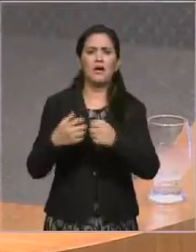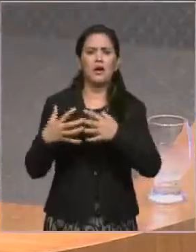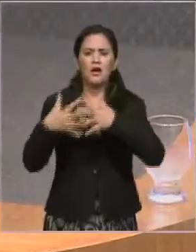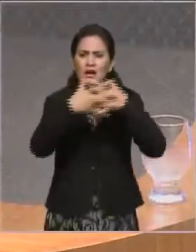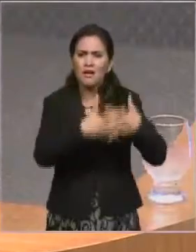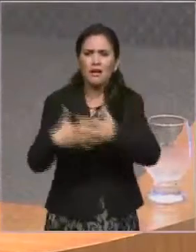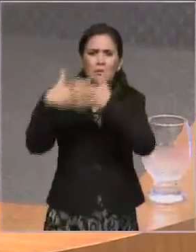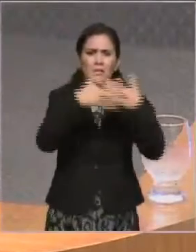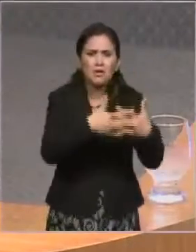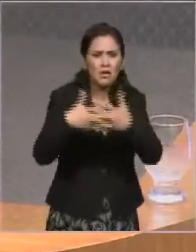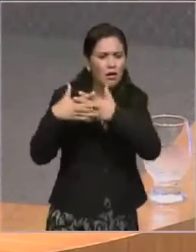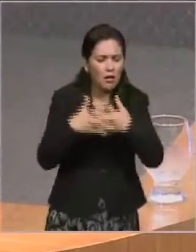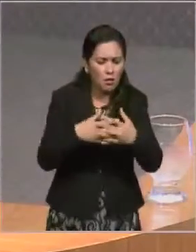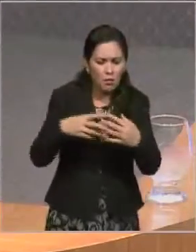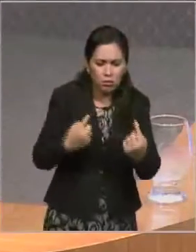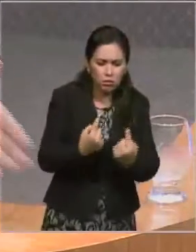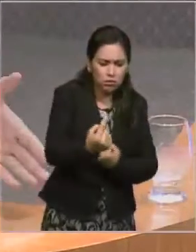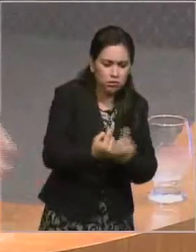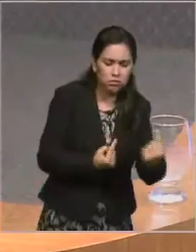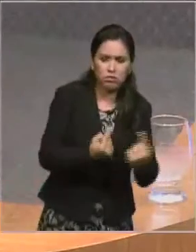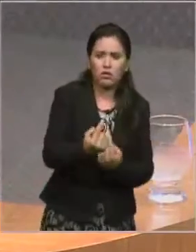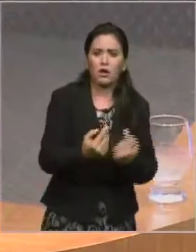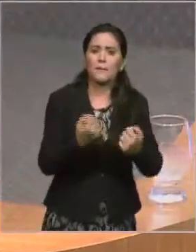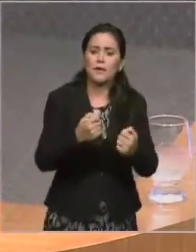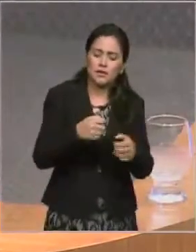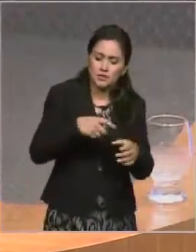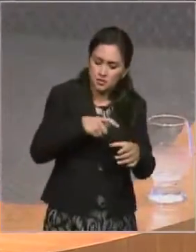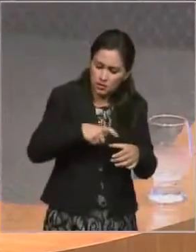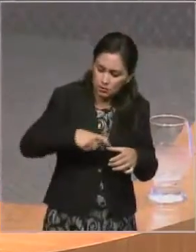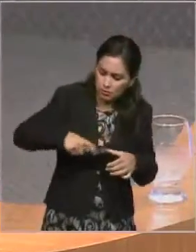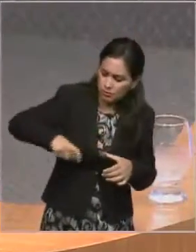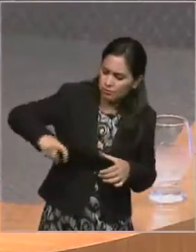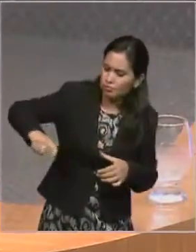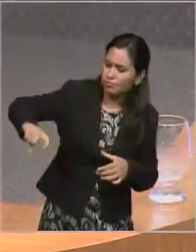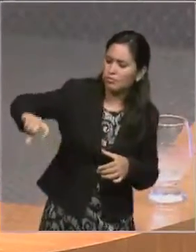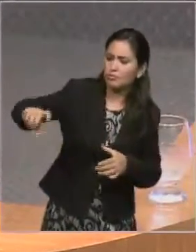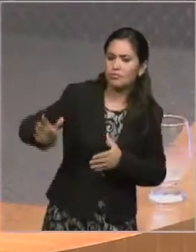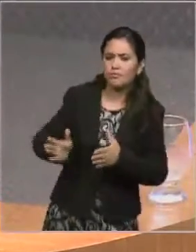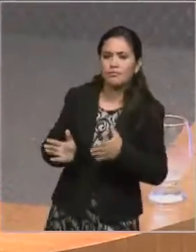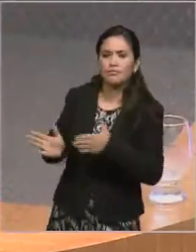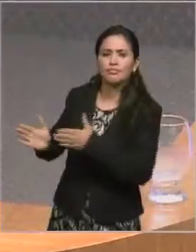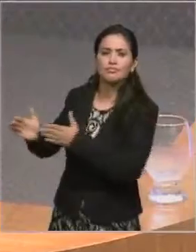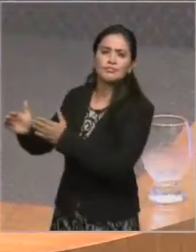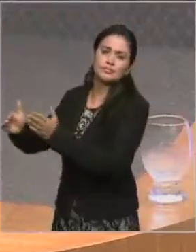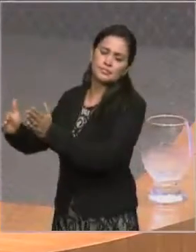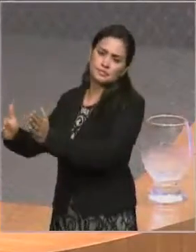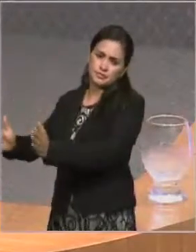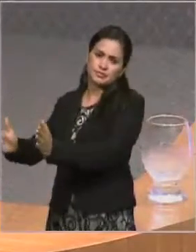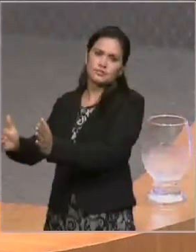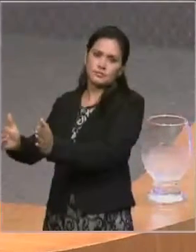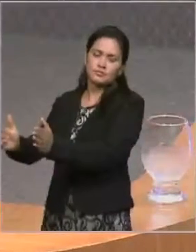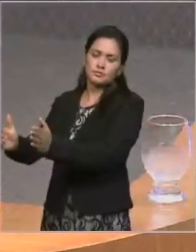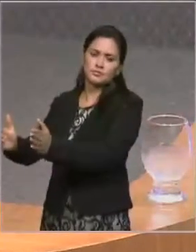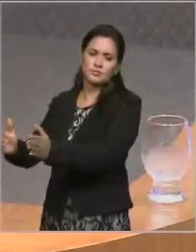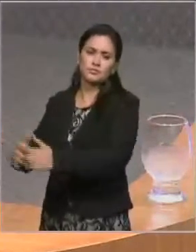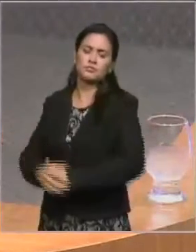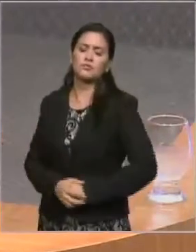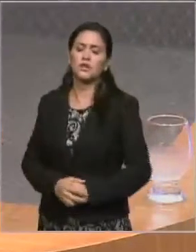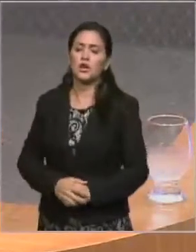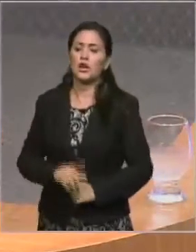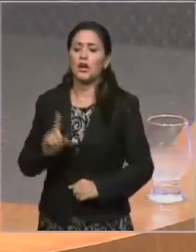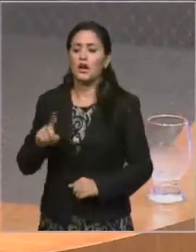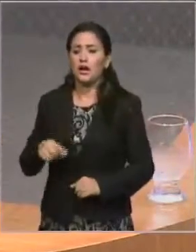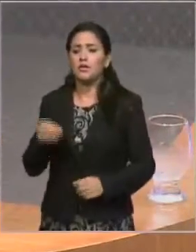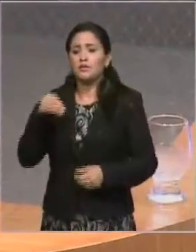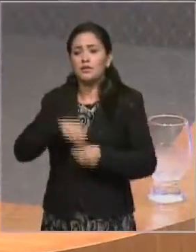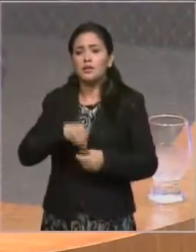a ilegalidade que é o município, por exemplo, de fazer um tapa-buraco porque é uma rodovia federal, ou seja, é algo dentro do município que o